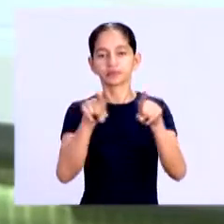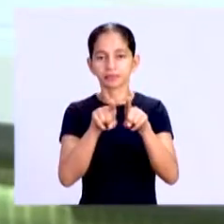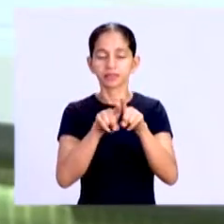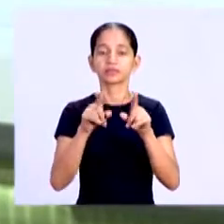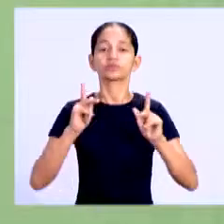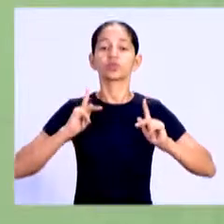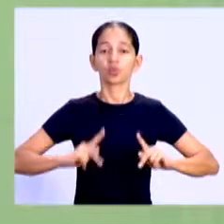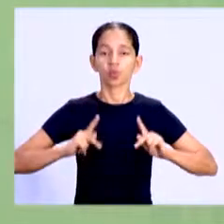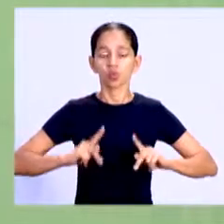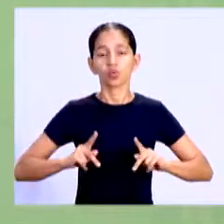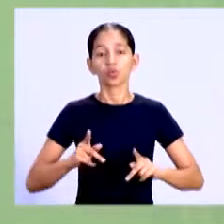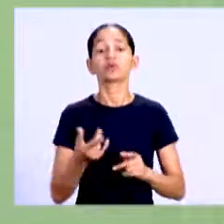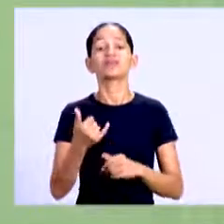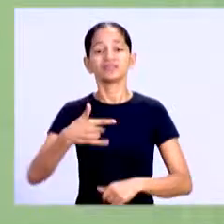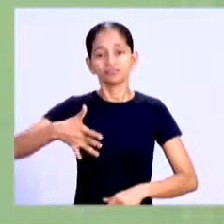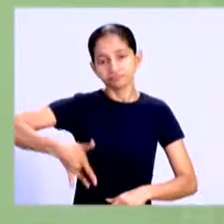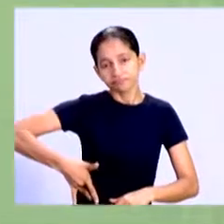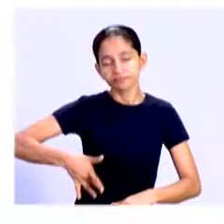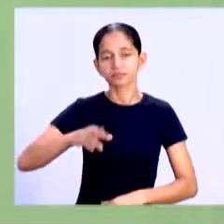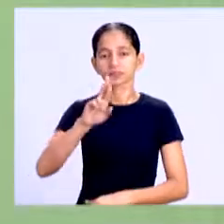nosso corpo, e rins também.